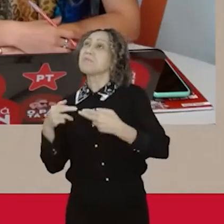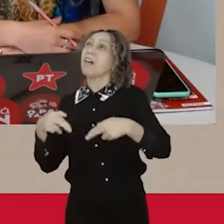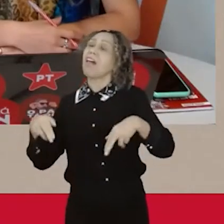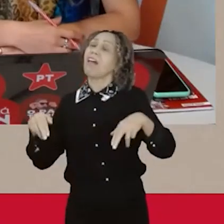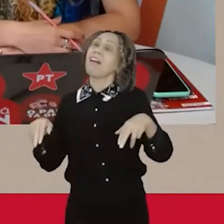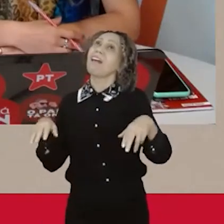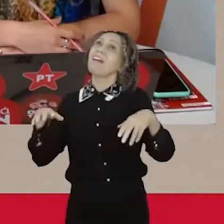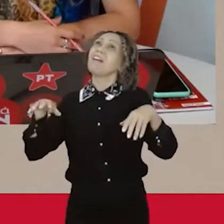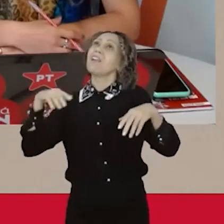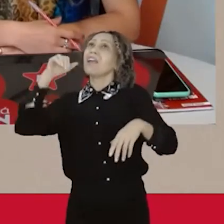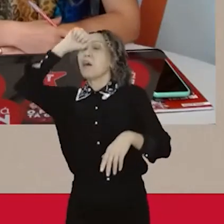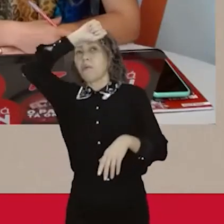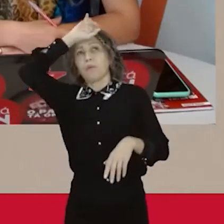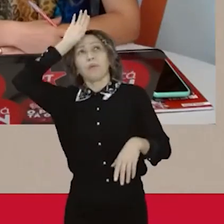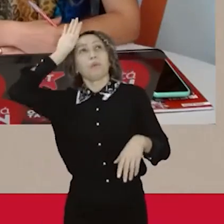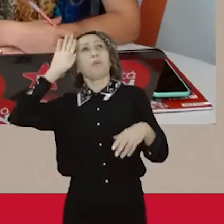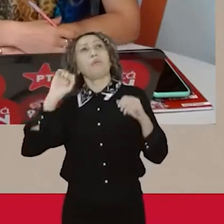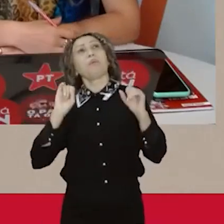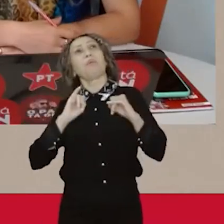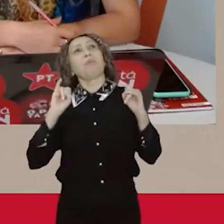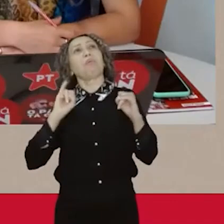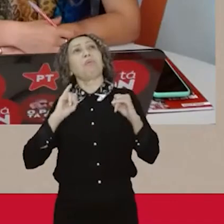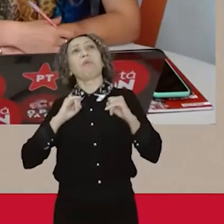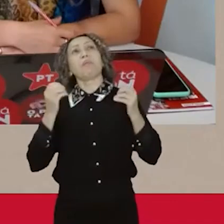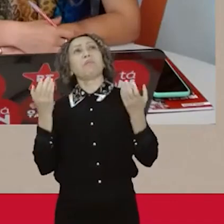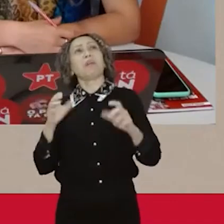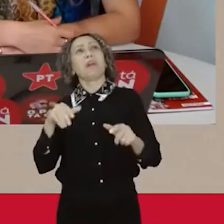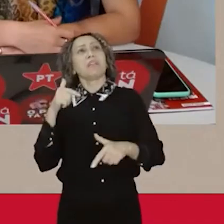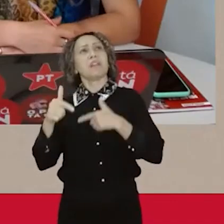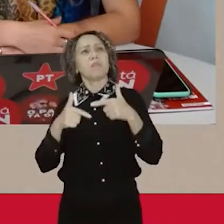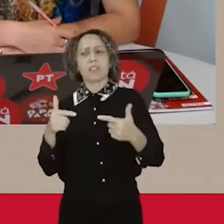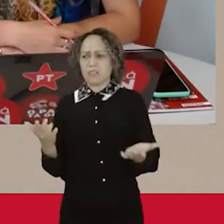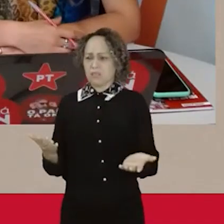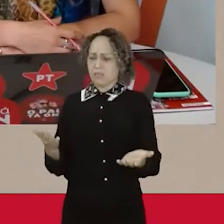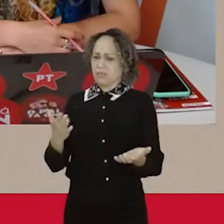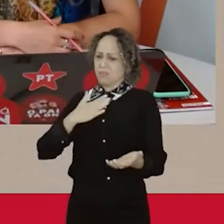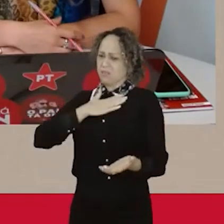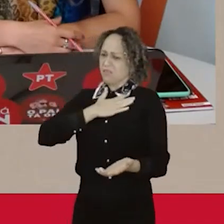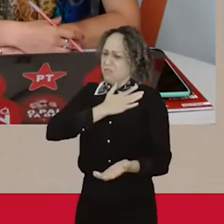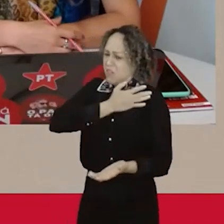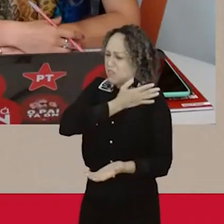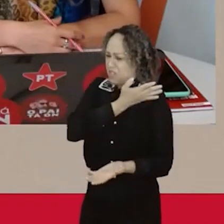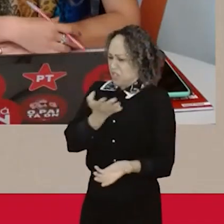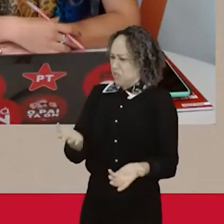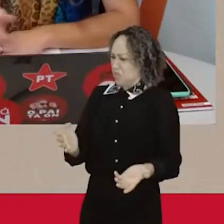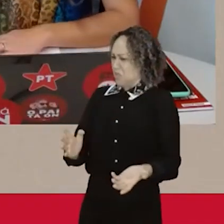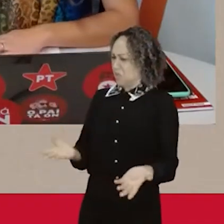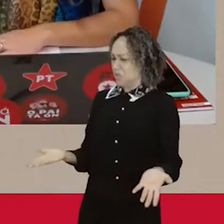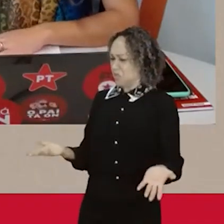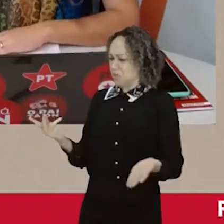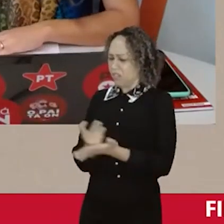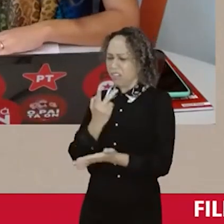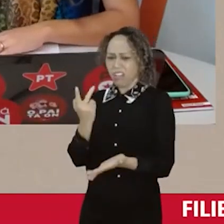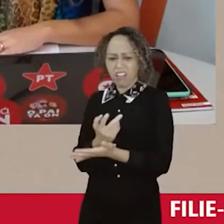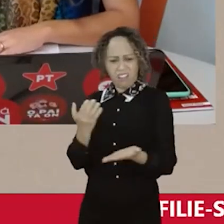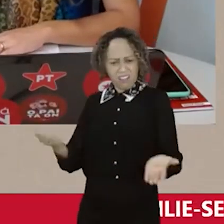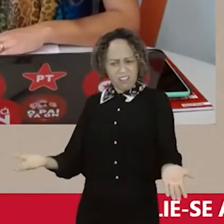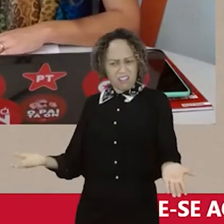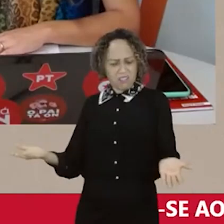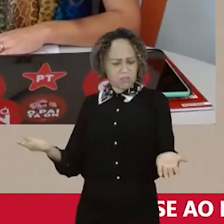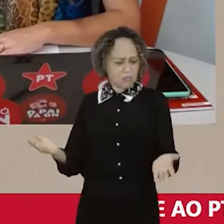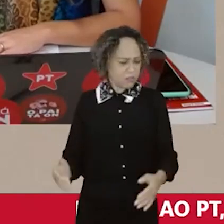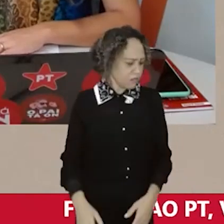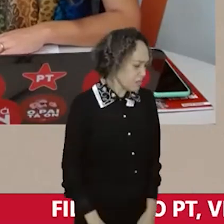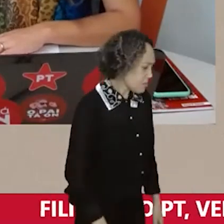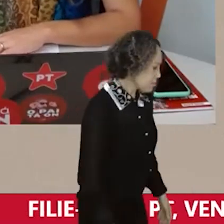Quer dizer, parte de um conceito completamente preconceituoso e equivocado. Eu peguei os últimos dados aqui sobre